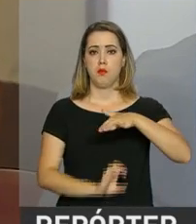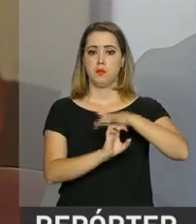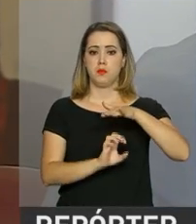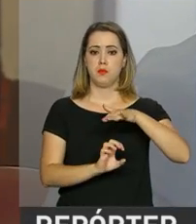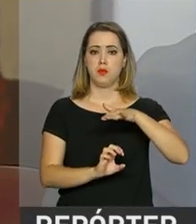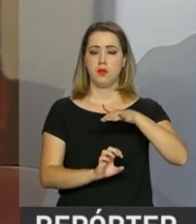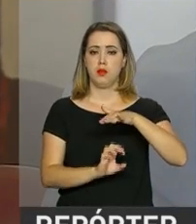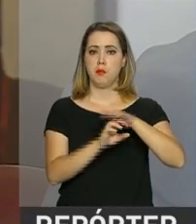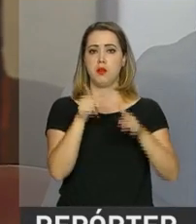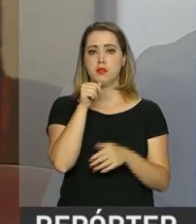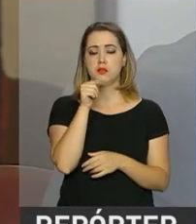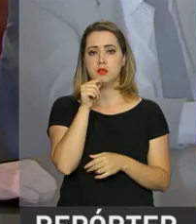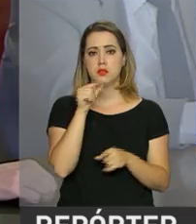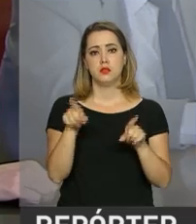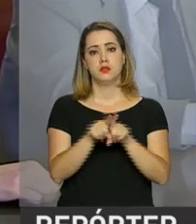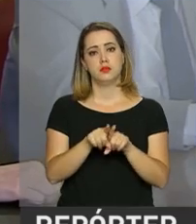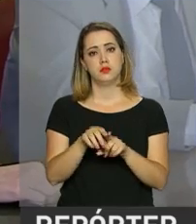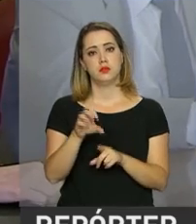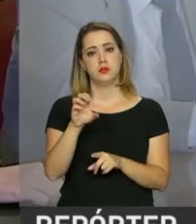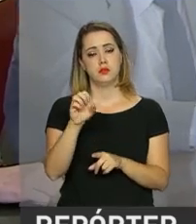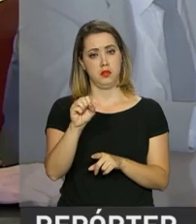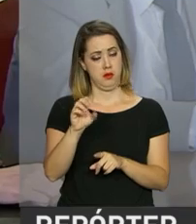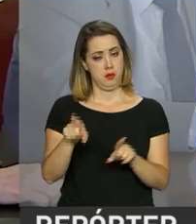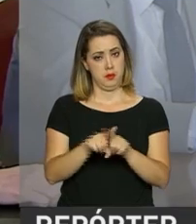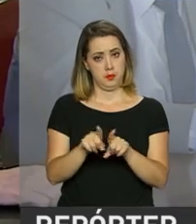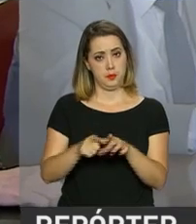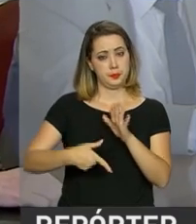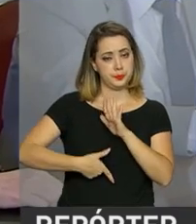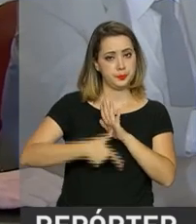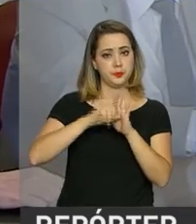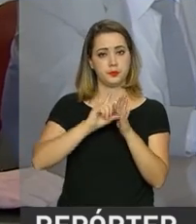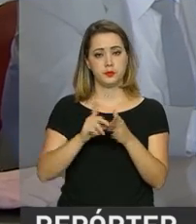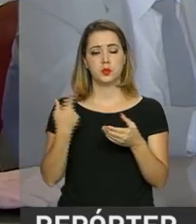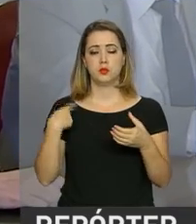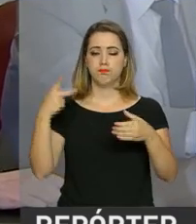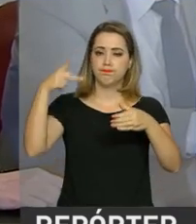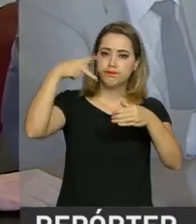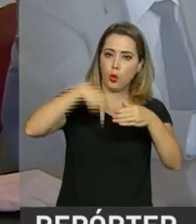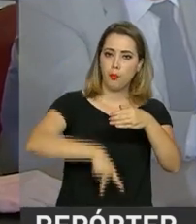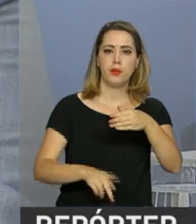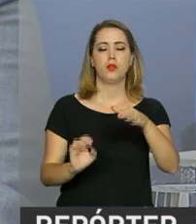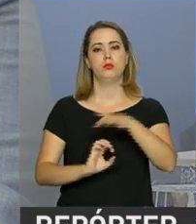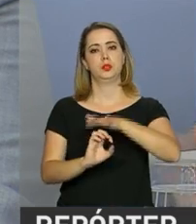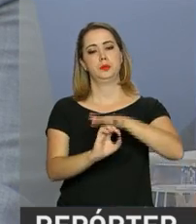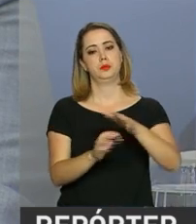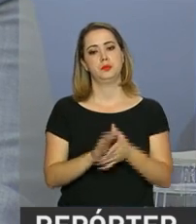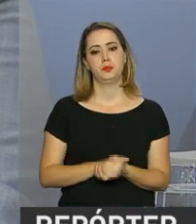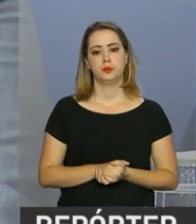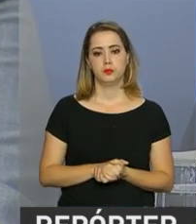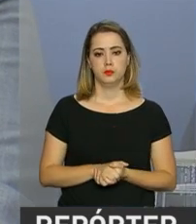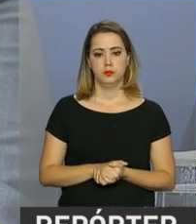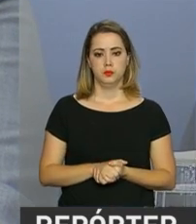Estadual de águas e esgoto do Rio de Janeiro a Sedai e a antecipação de recursos obtidos com os royalties do petróleo não há